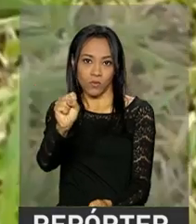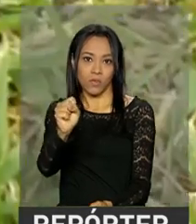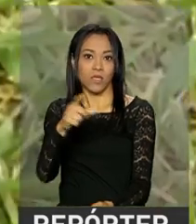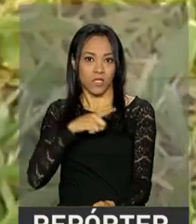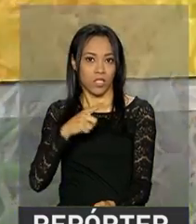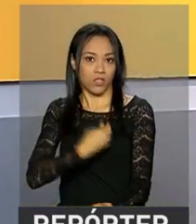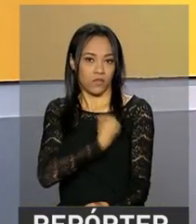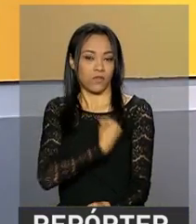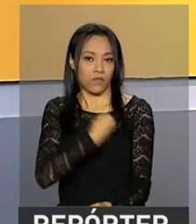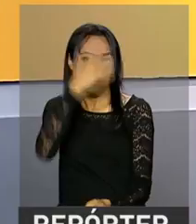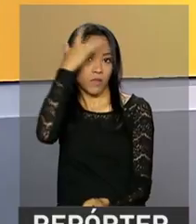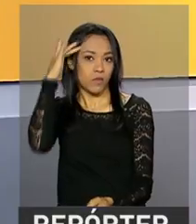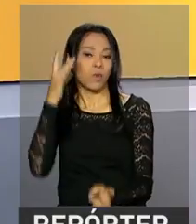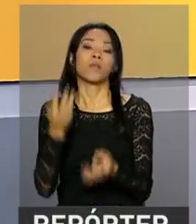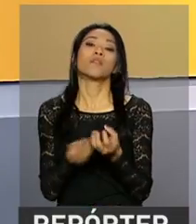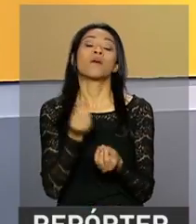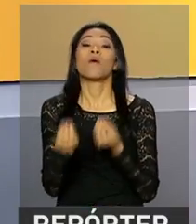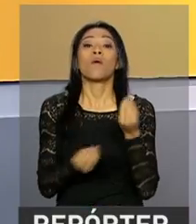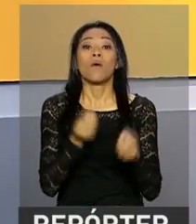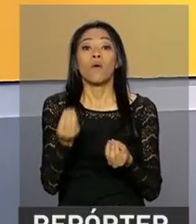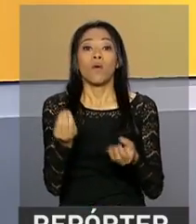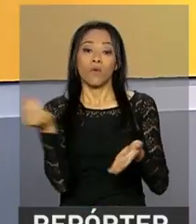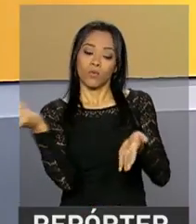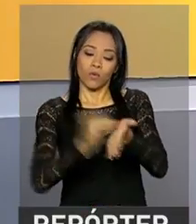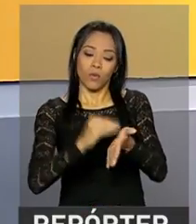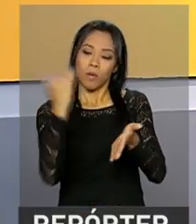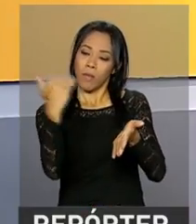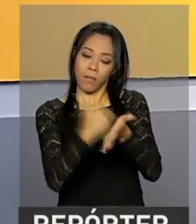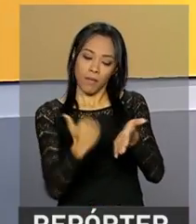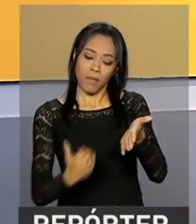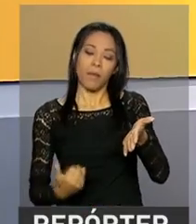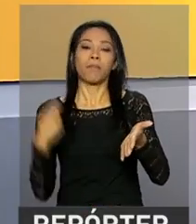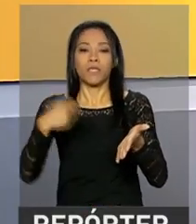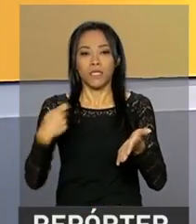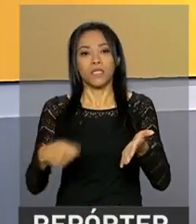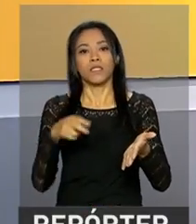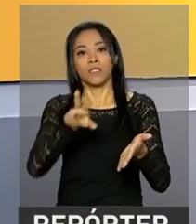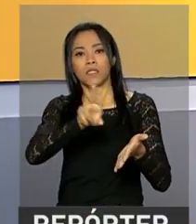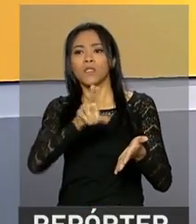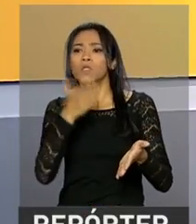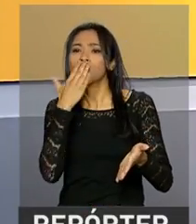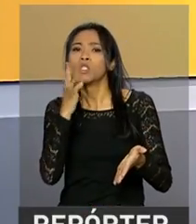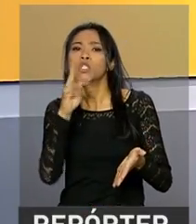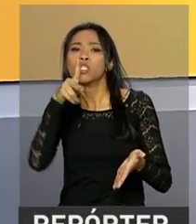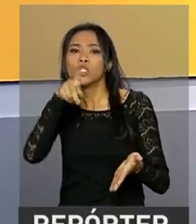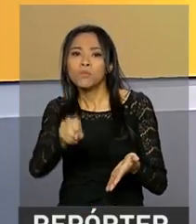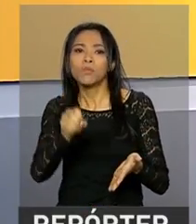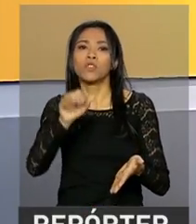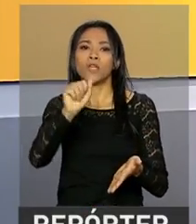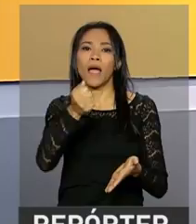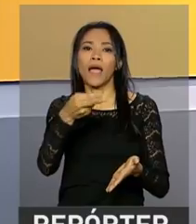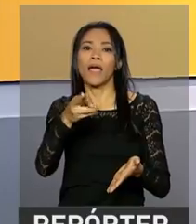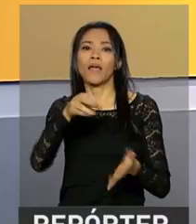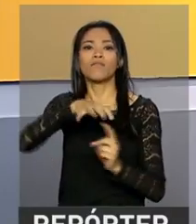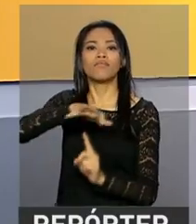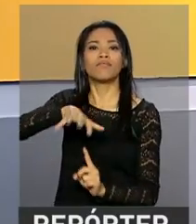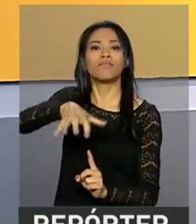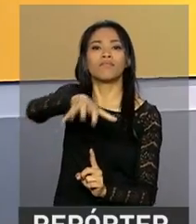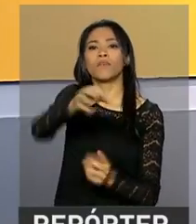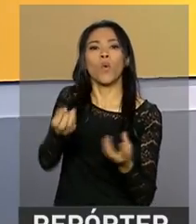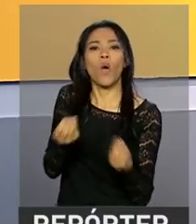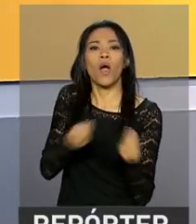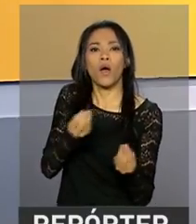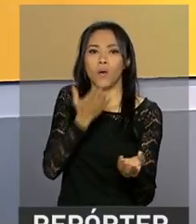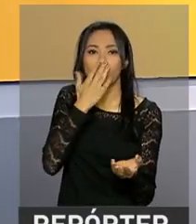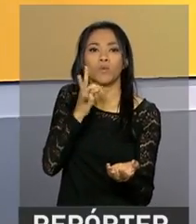pessoas o cadastro o cadastro dos drones catório dependendo do tipo de aeronave segundo a anac